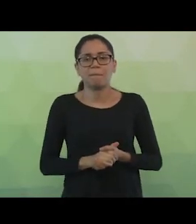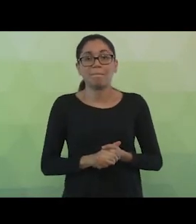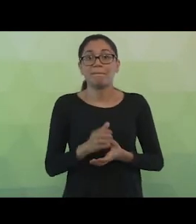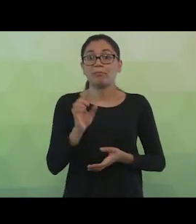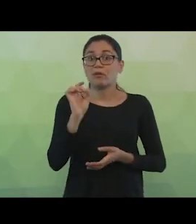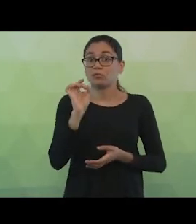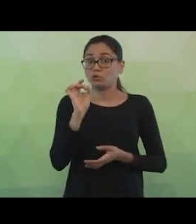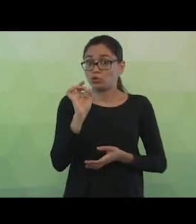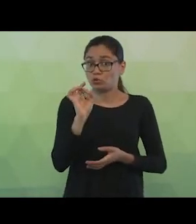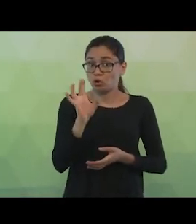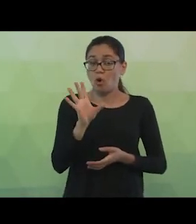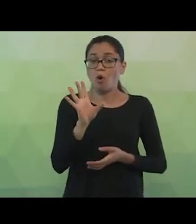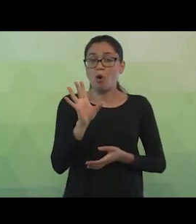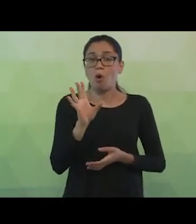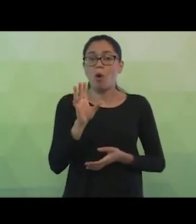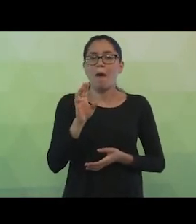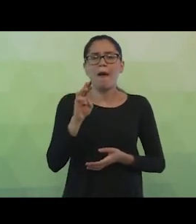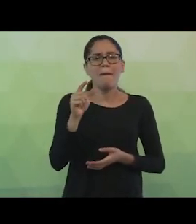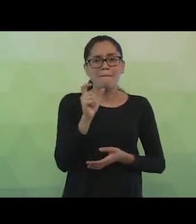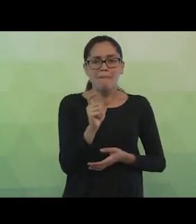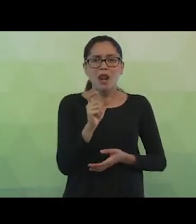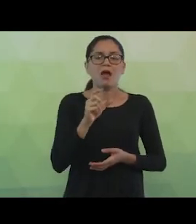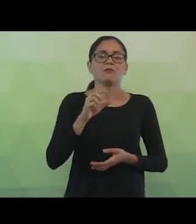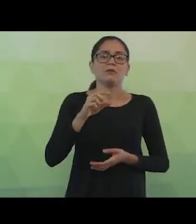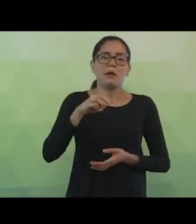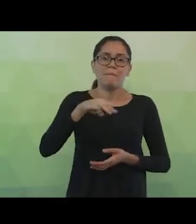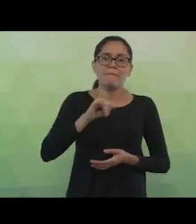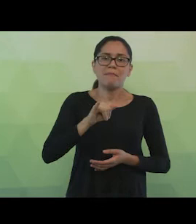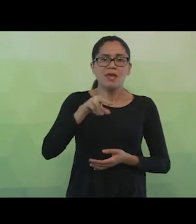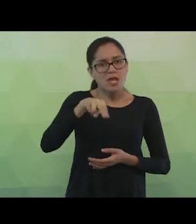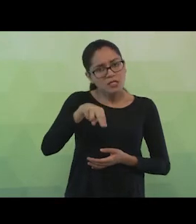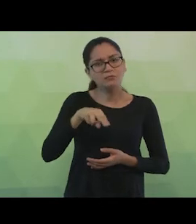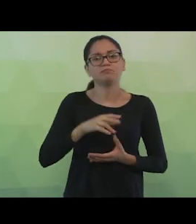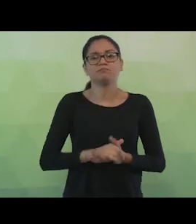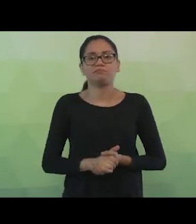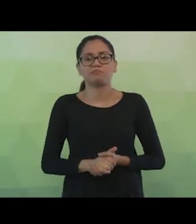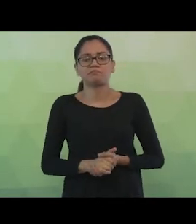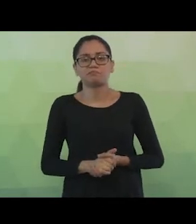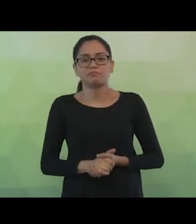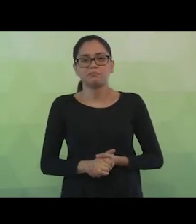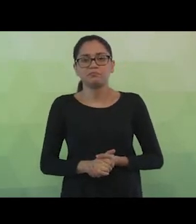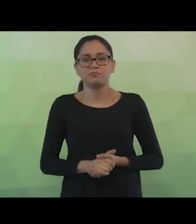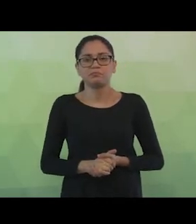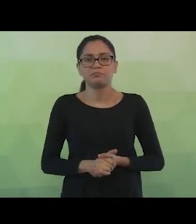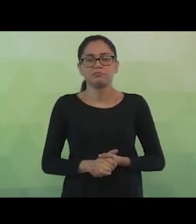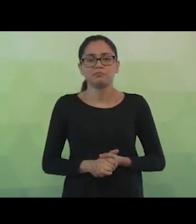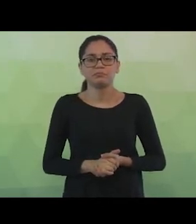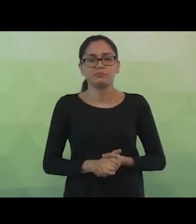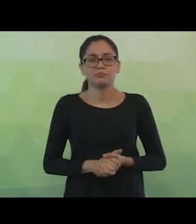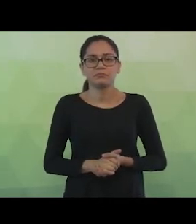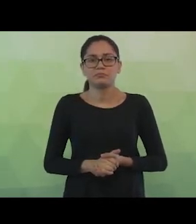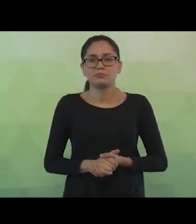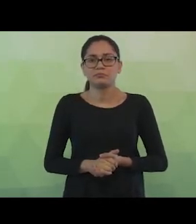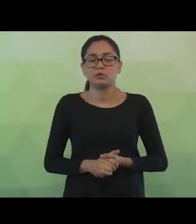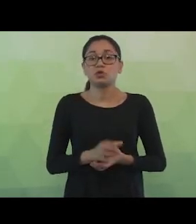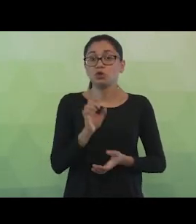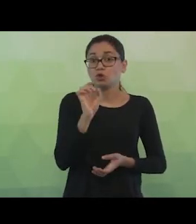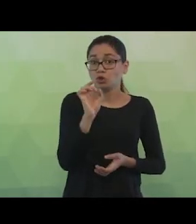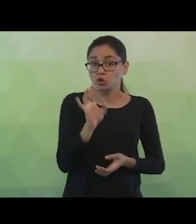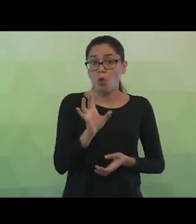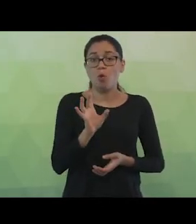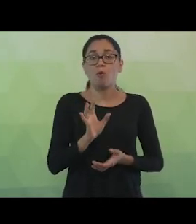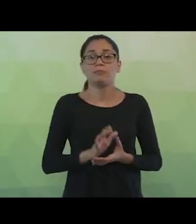colocando apenas a palavra main. Então, definimos aqui e vamos colocar